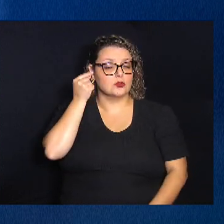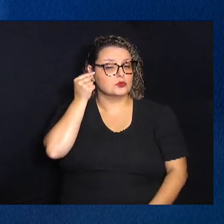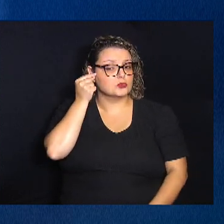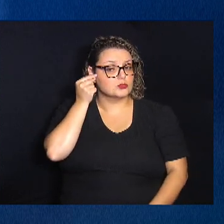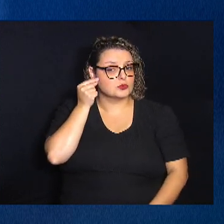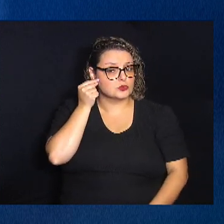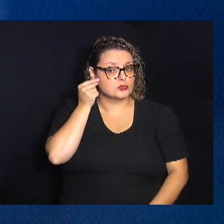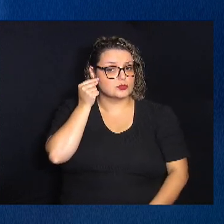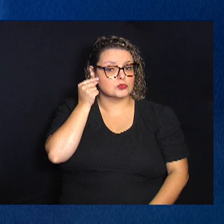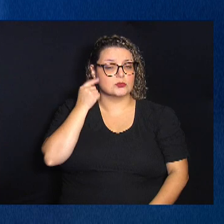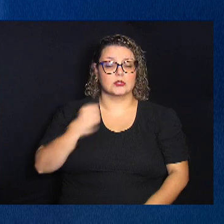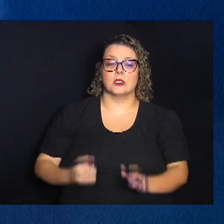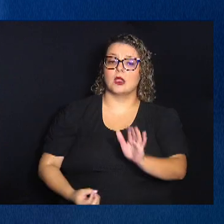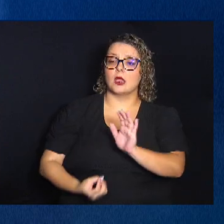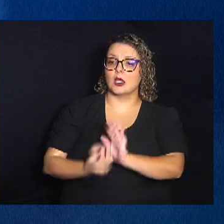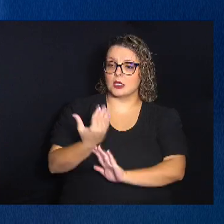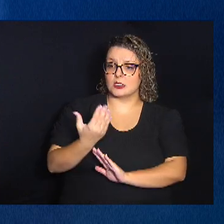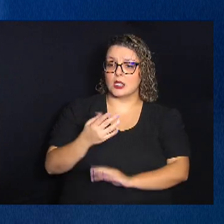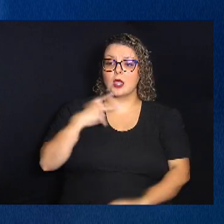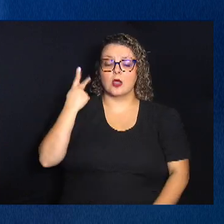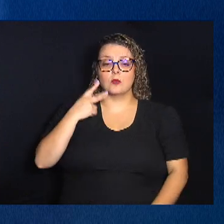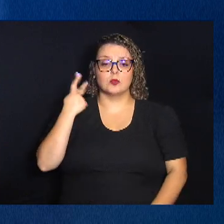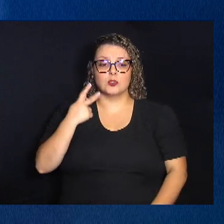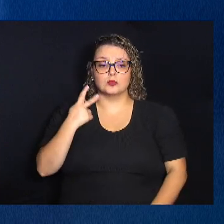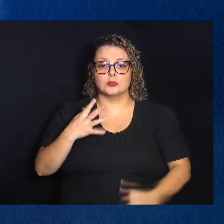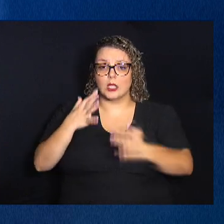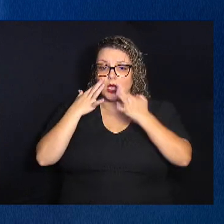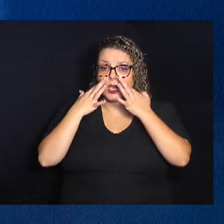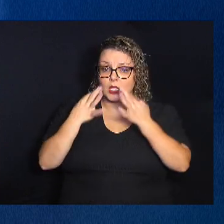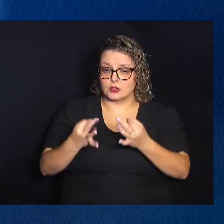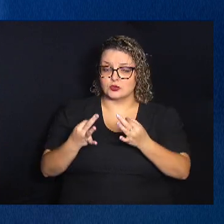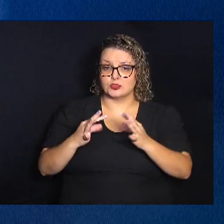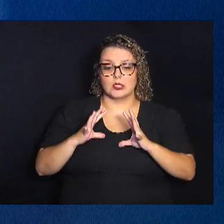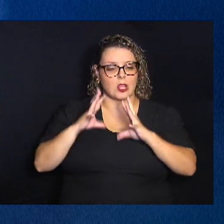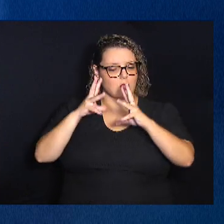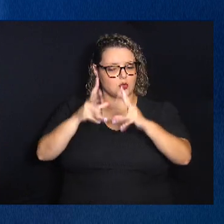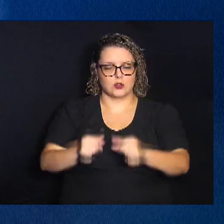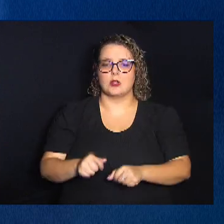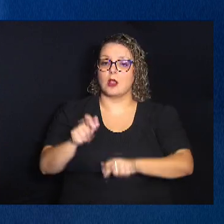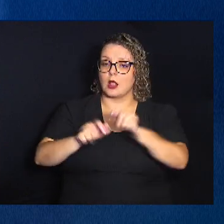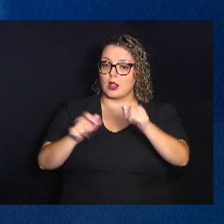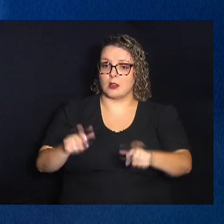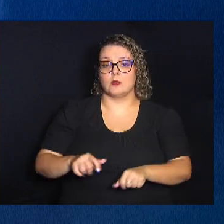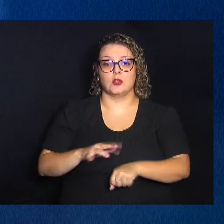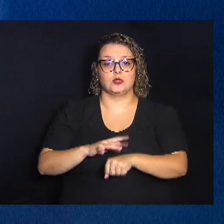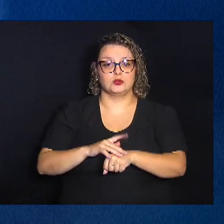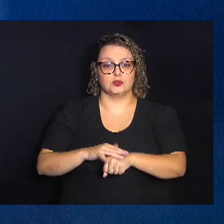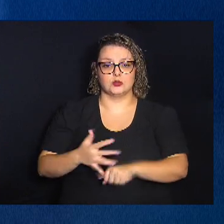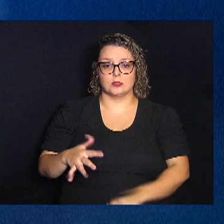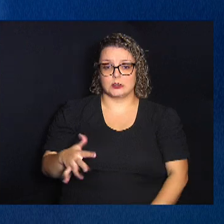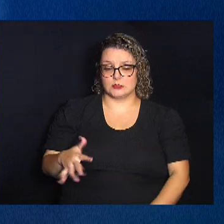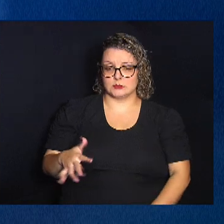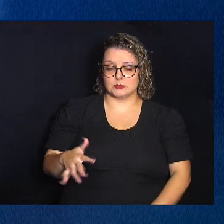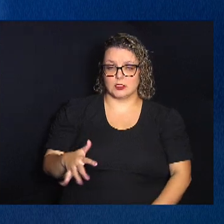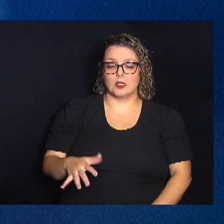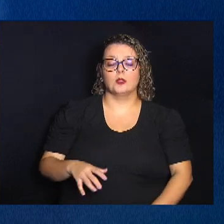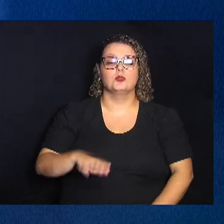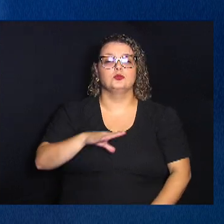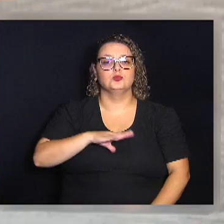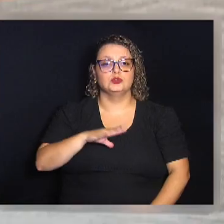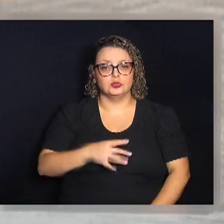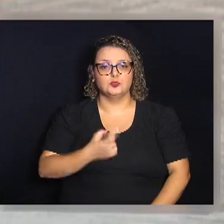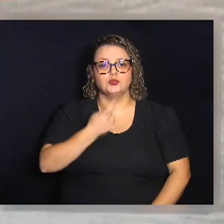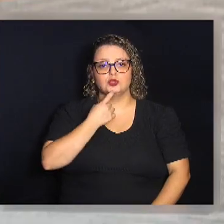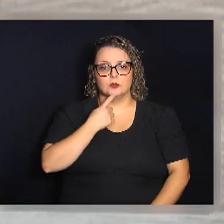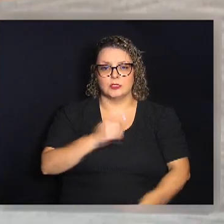Silva, que institui a política de atenção integral à pessoa com doença de Parkinson no município de